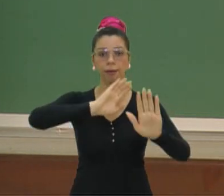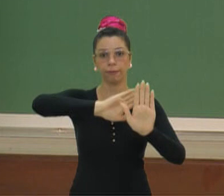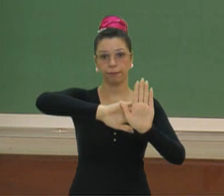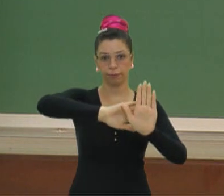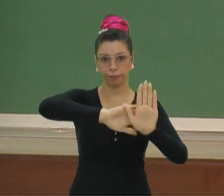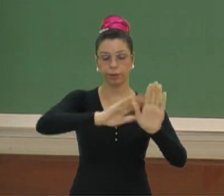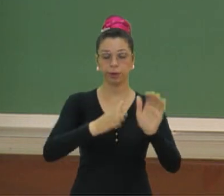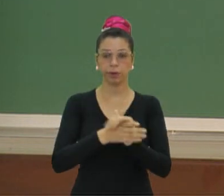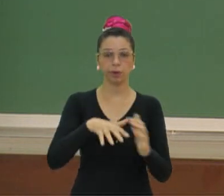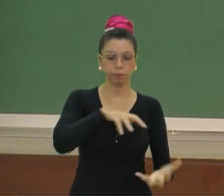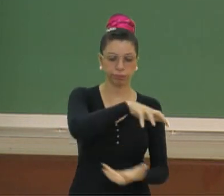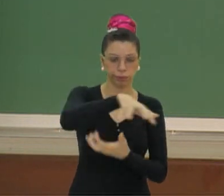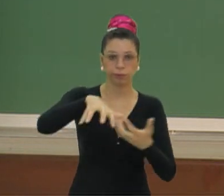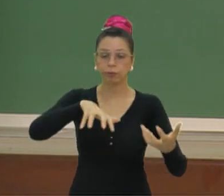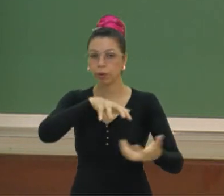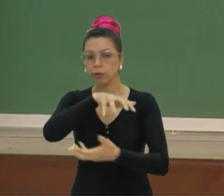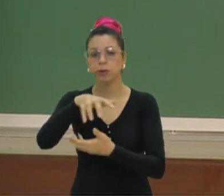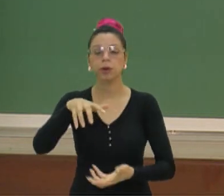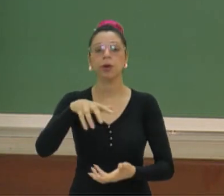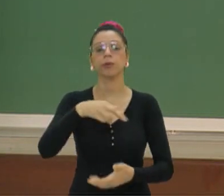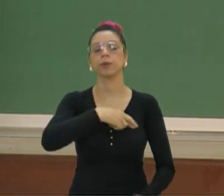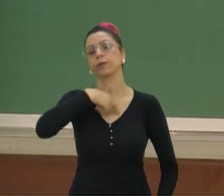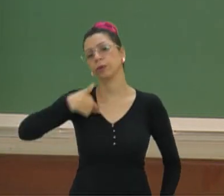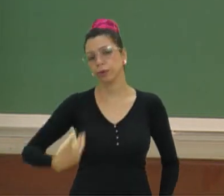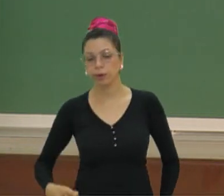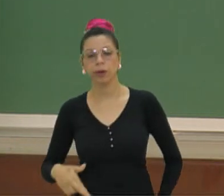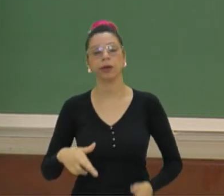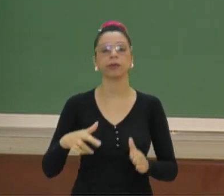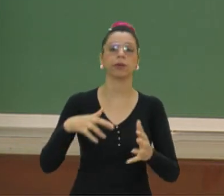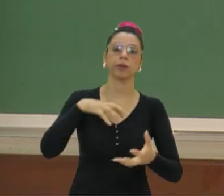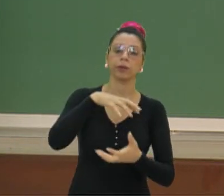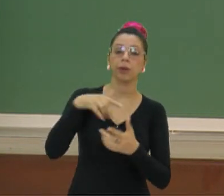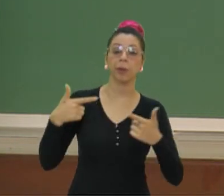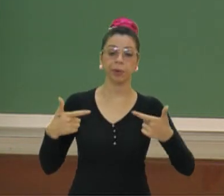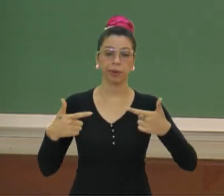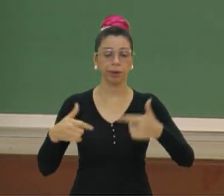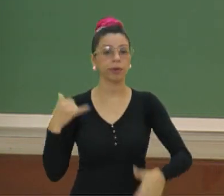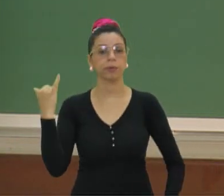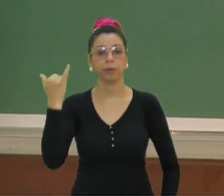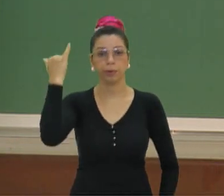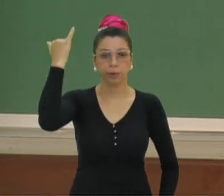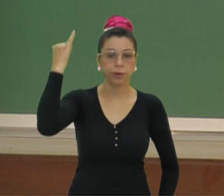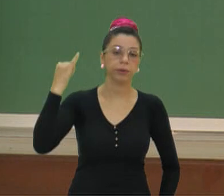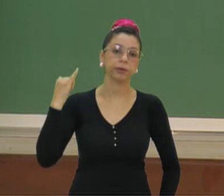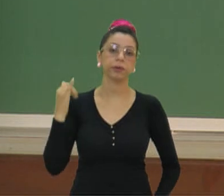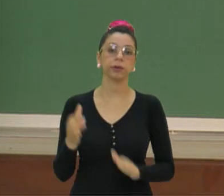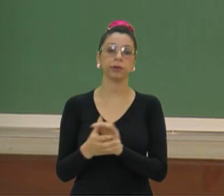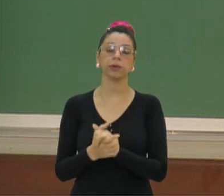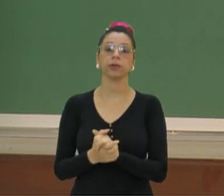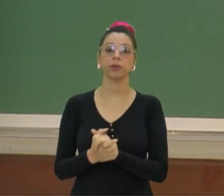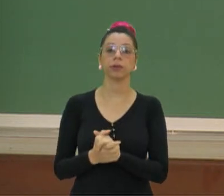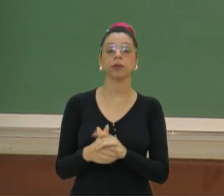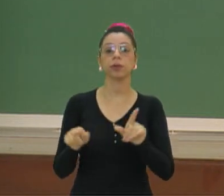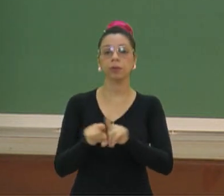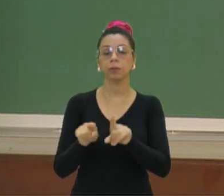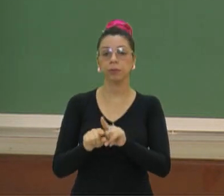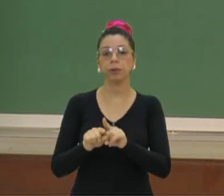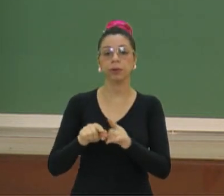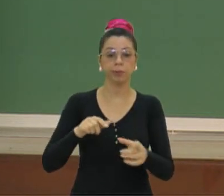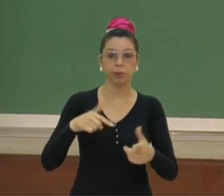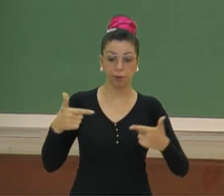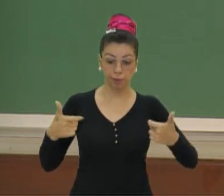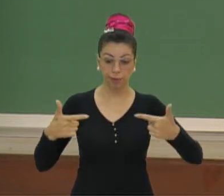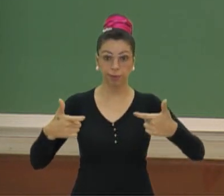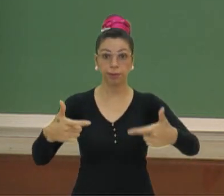algumas revoluções, a Revolução Chinesa, a Revolução Cubana, Vimos guerras importantes, como a Guerra do Vietnã, a Guerra da Coreia. E